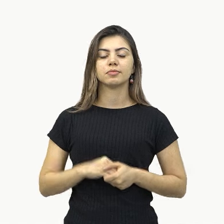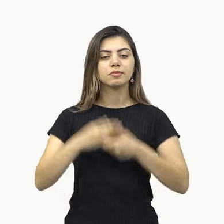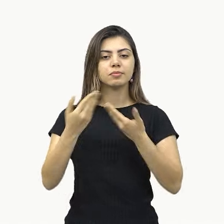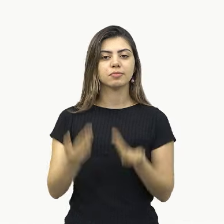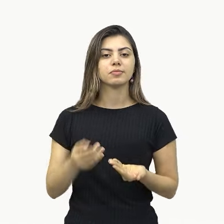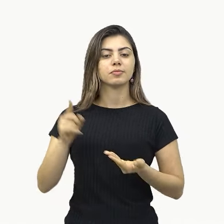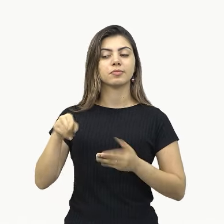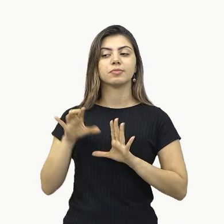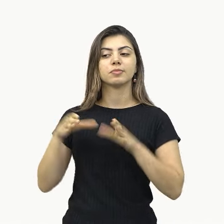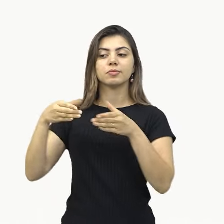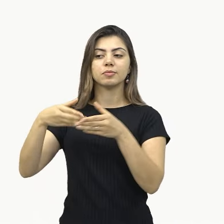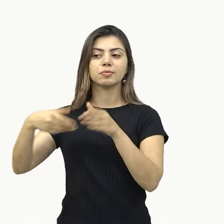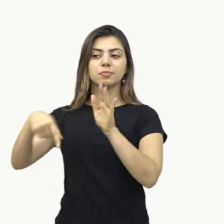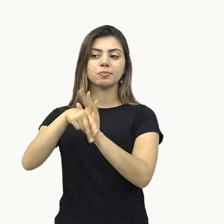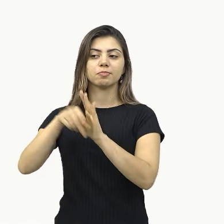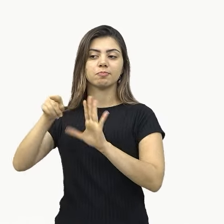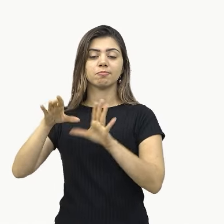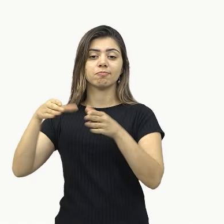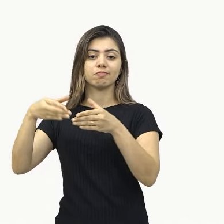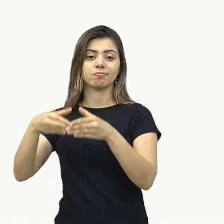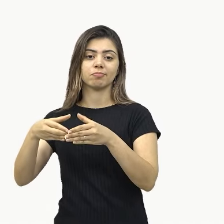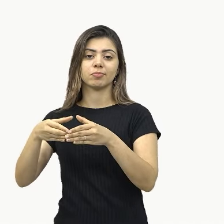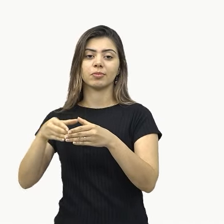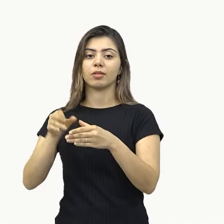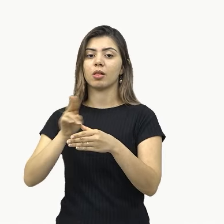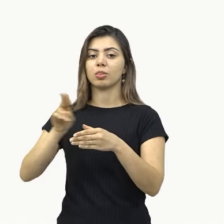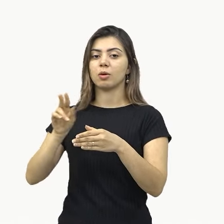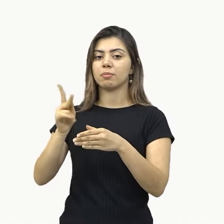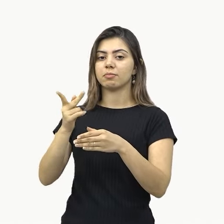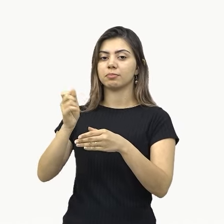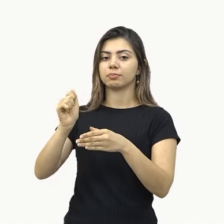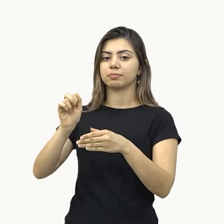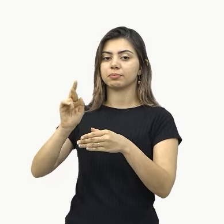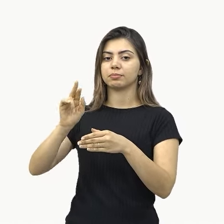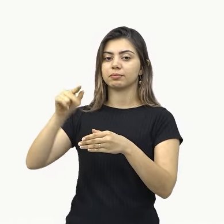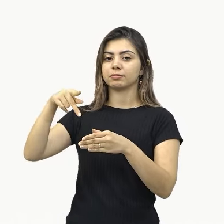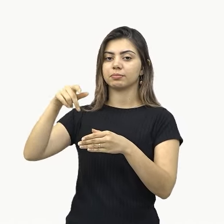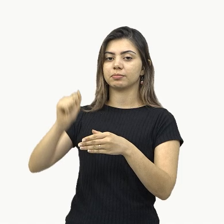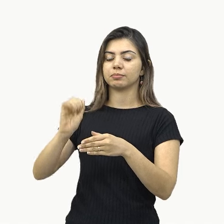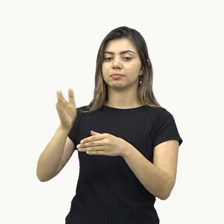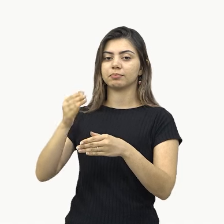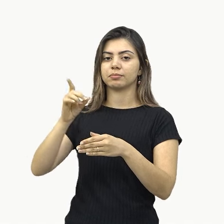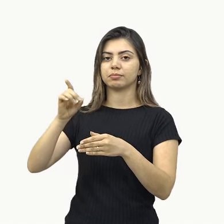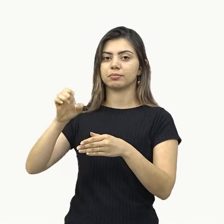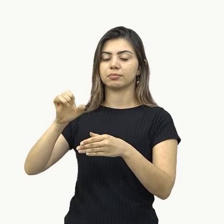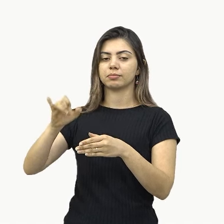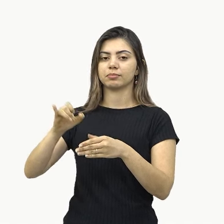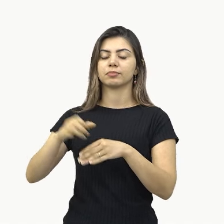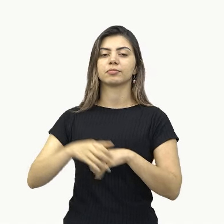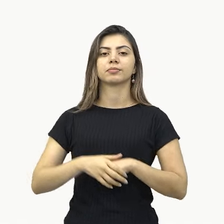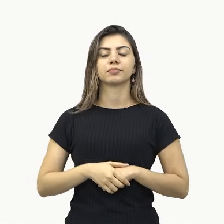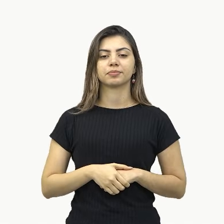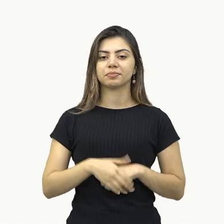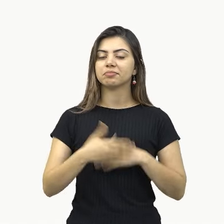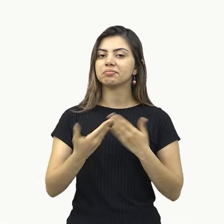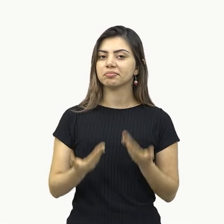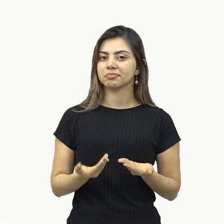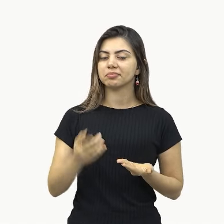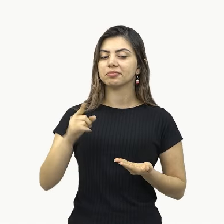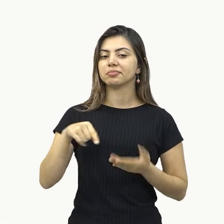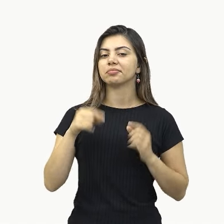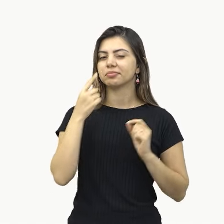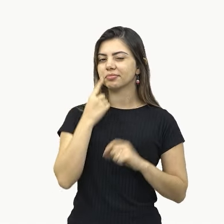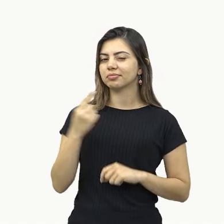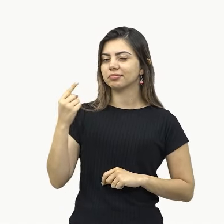do grupo é Arpa Day. Então, mais uma WH word. Então, essa daí que a gente